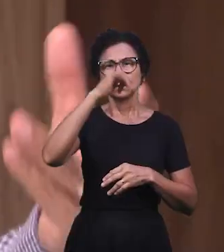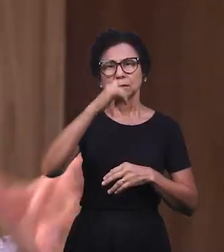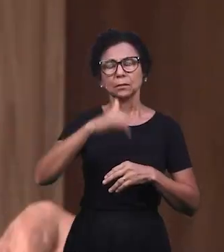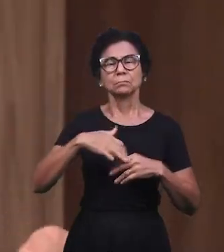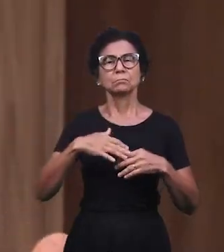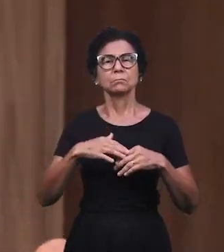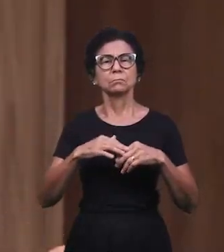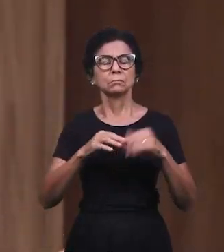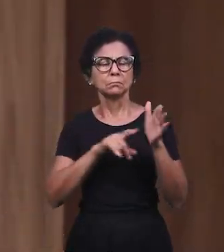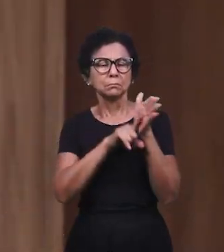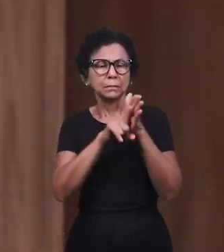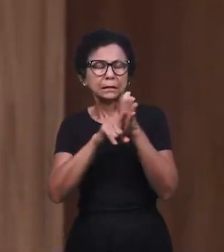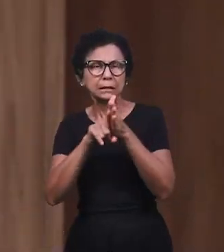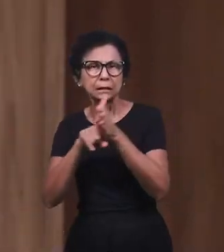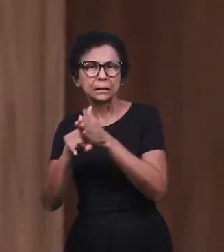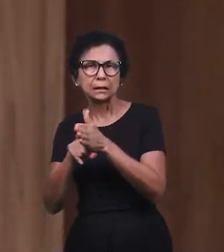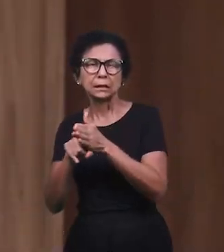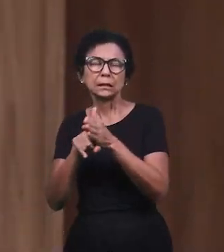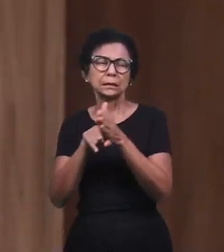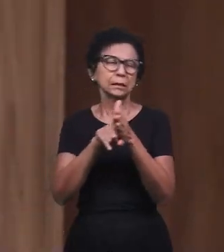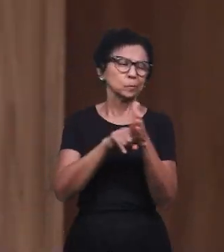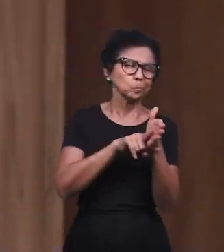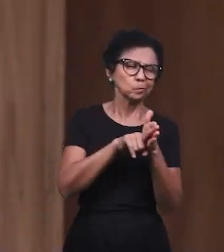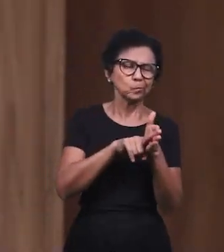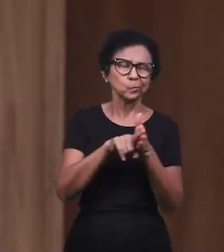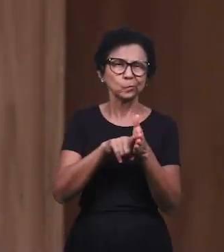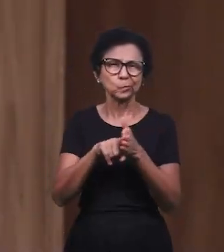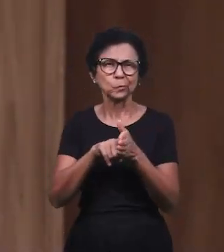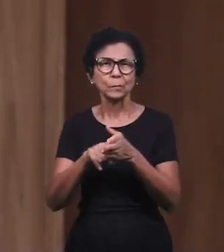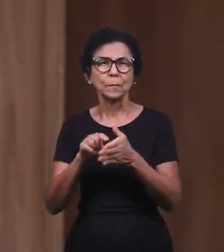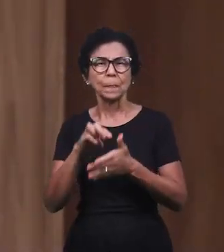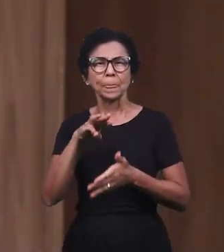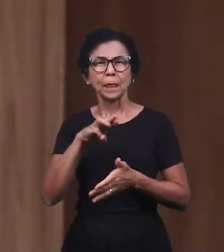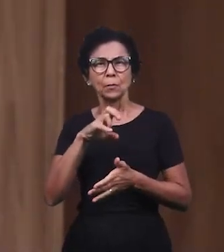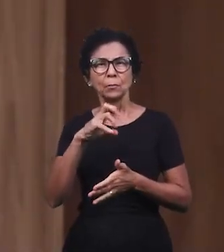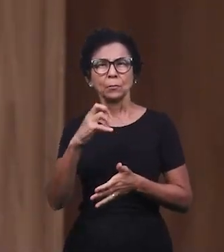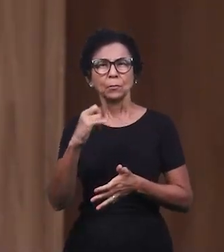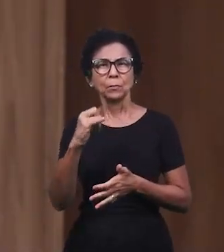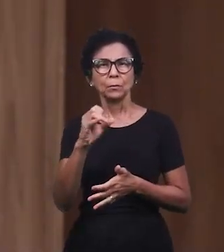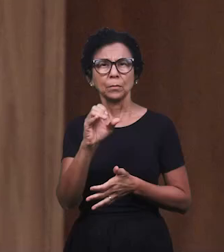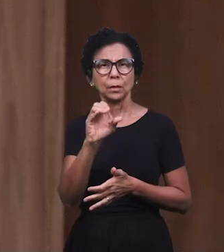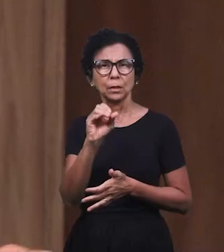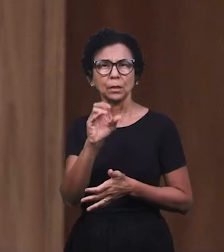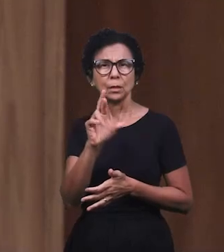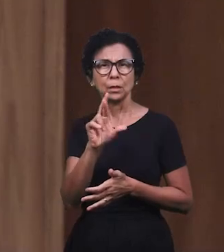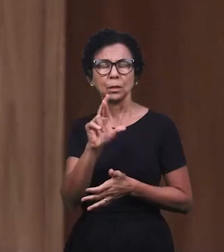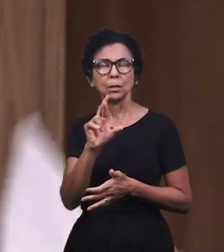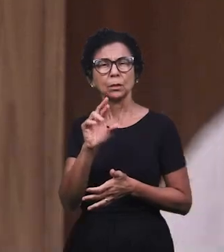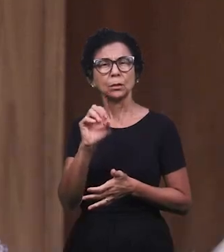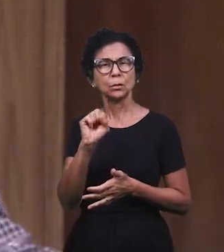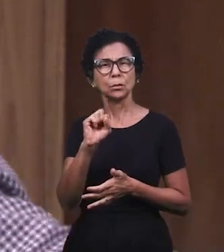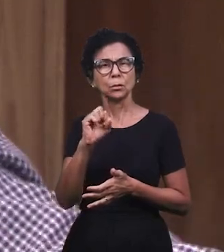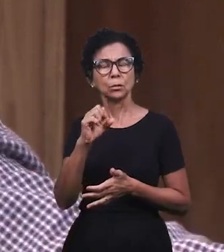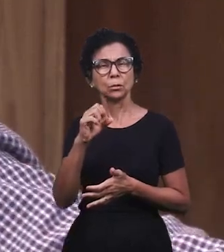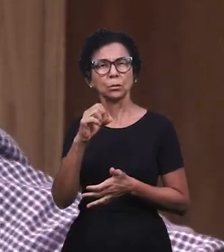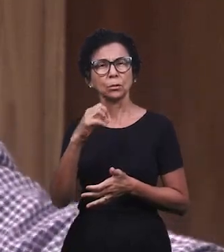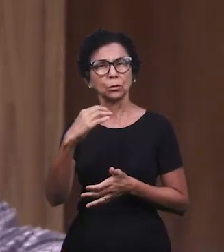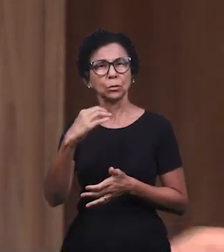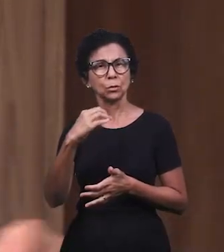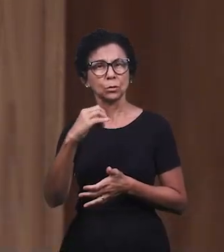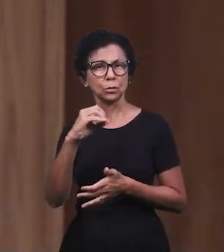outros métodos de investigação do microcosmo, como a cristalografia por